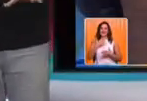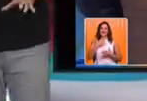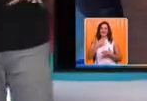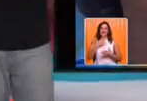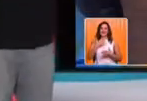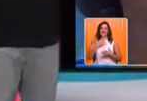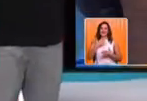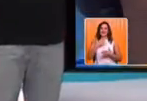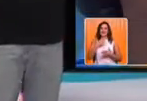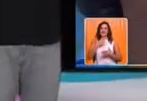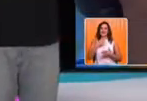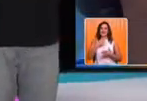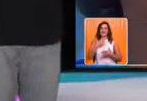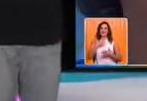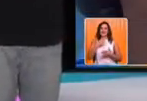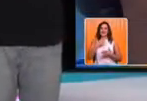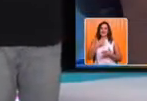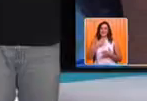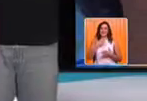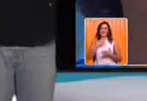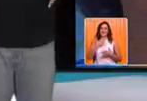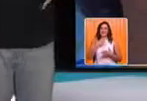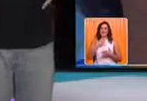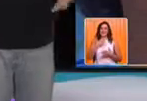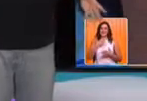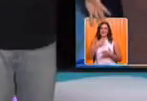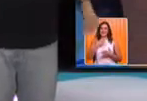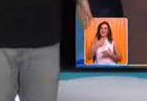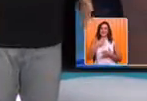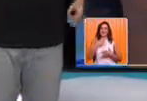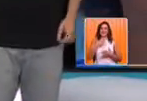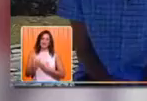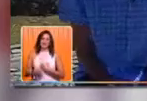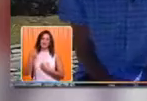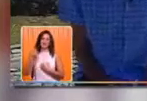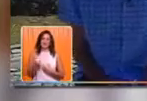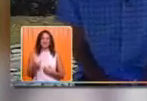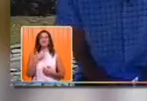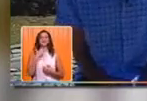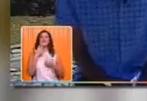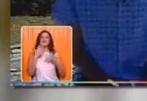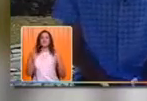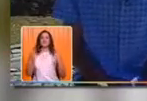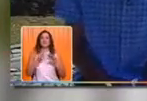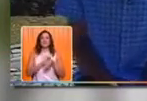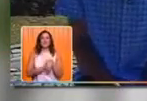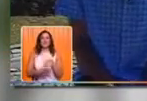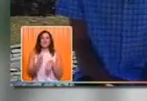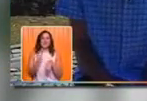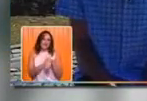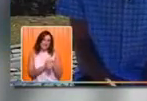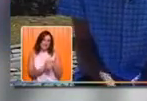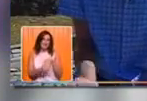assim mas já vamos ouvir isso daqui a pouco não puderes o carro à frente é carinhosa